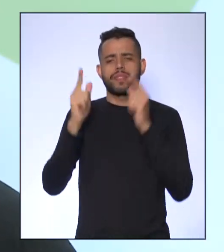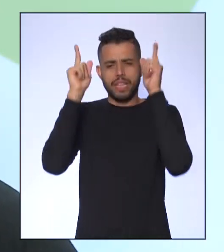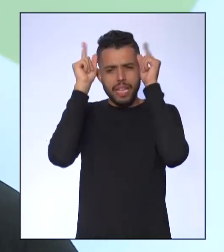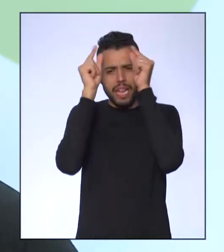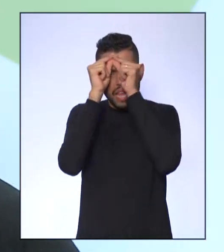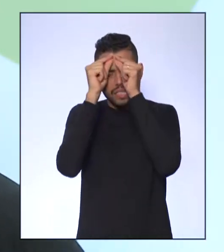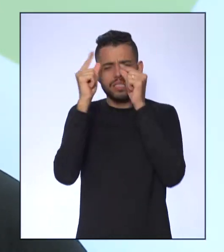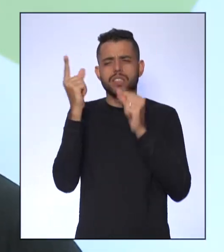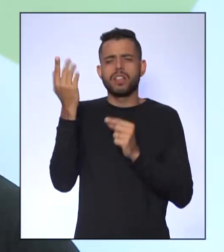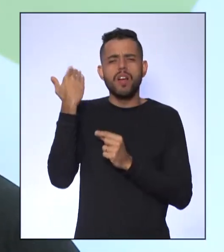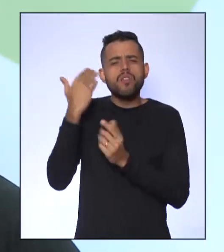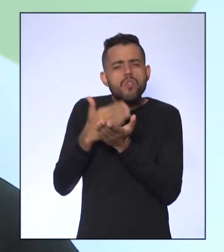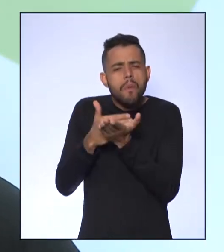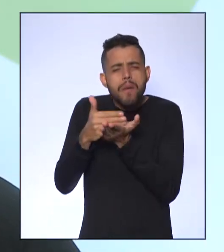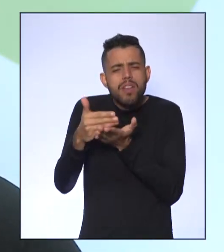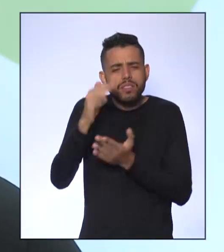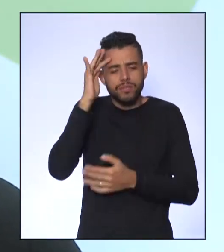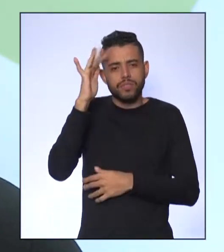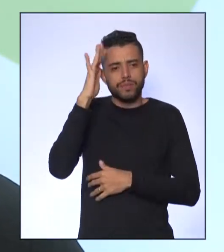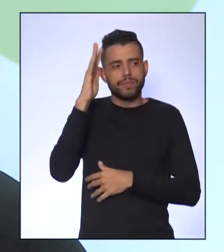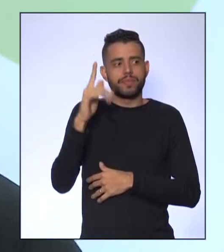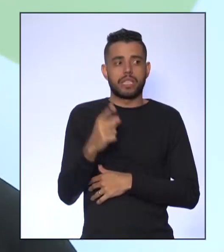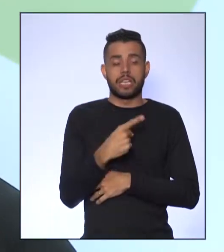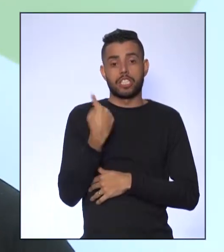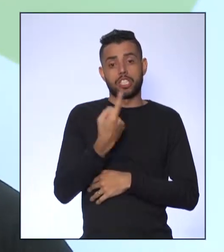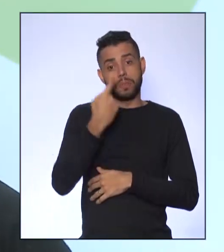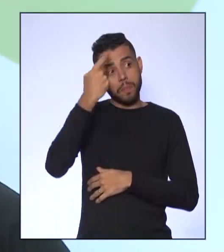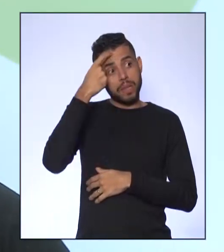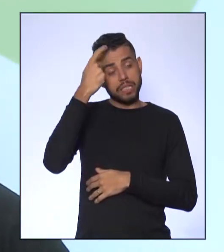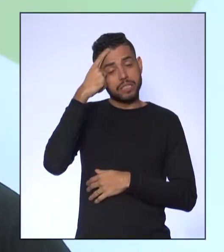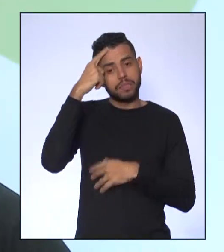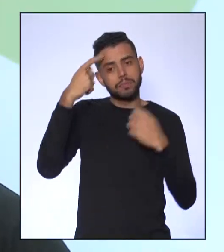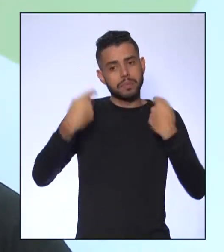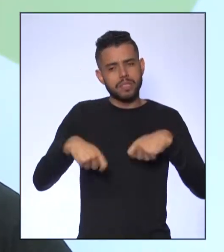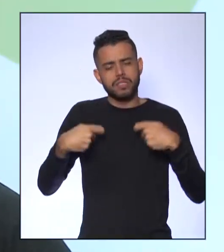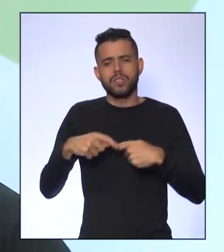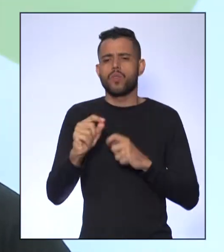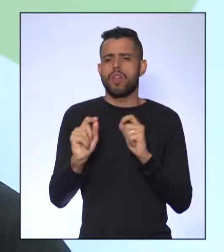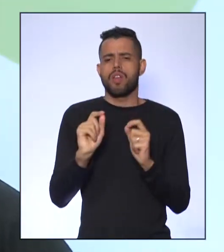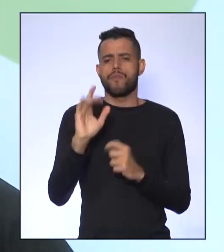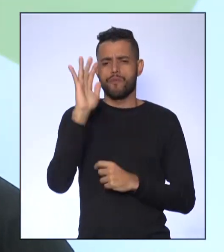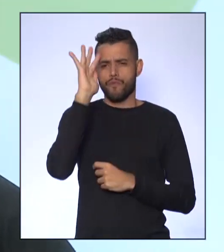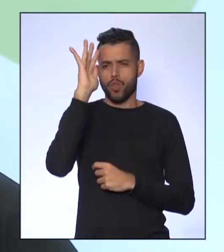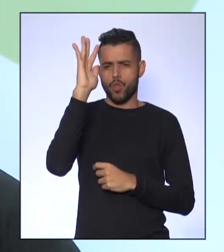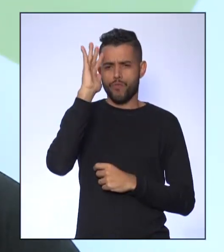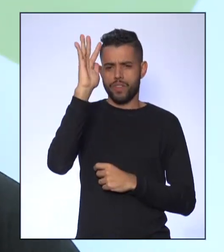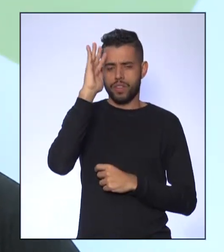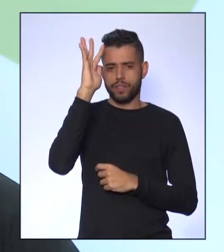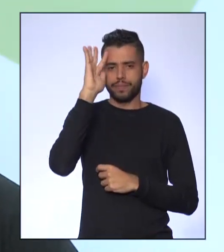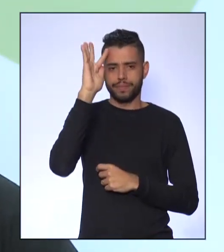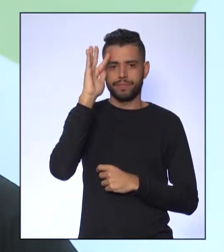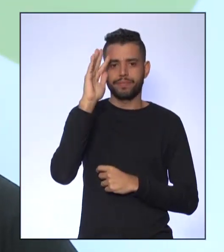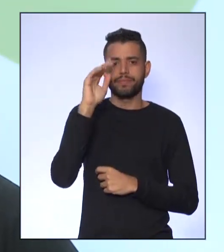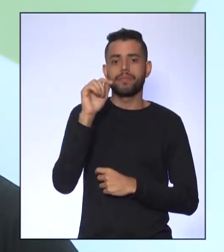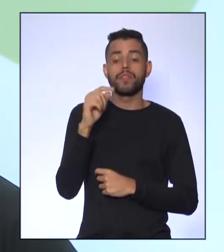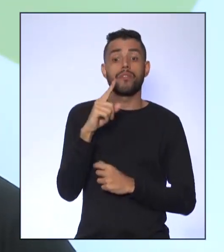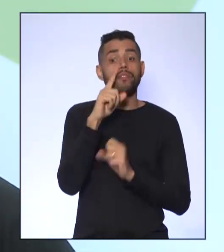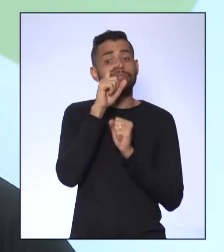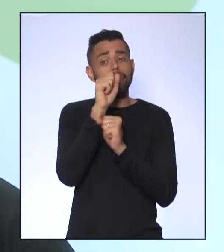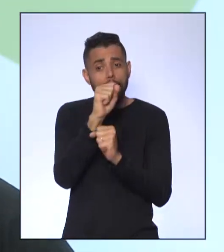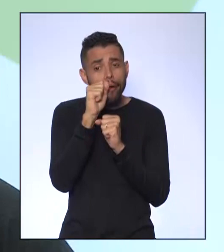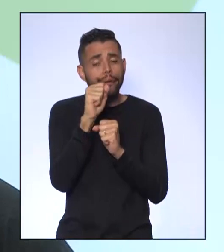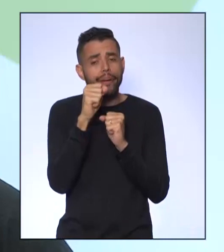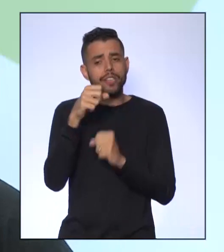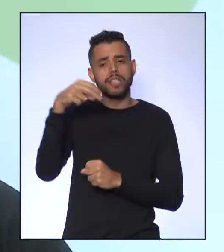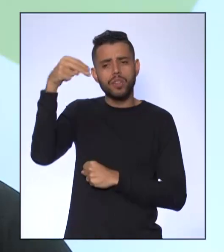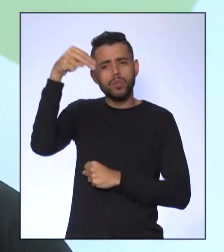da filosofia, a gente tem que refletir que a filosofia ela foi muito forte no norte